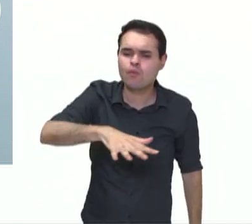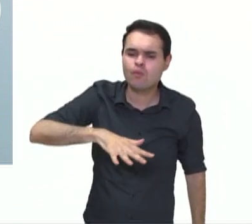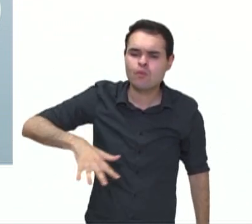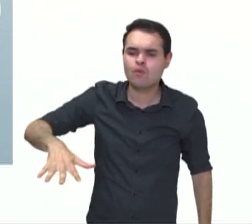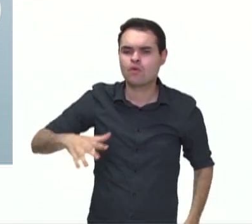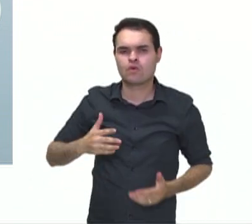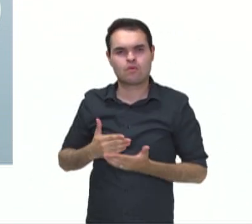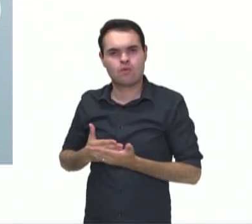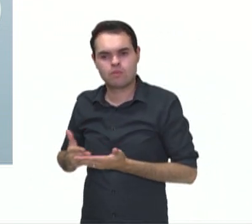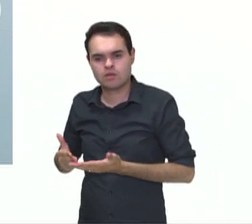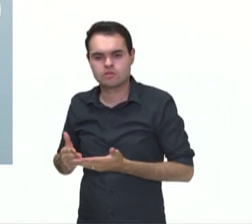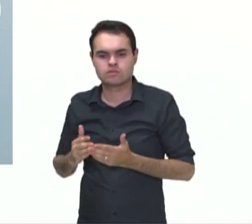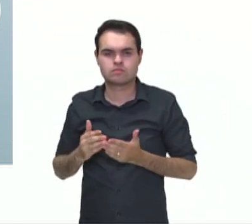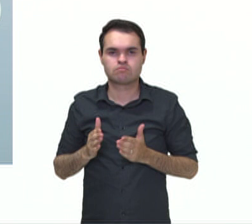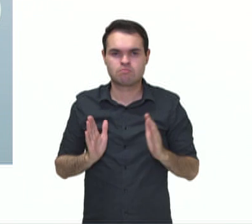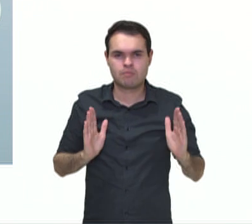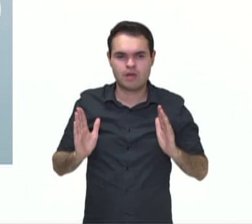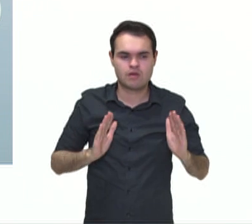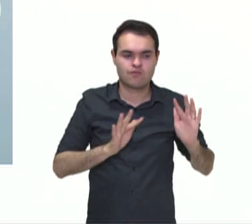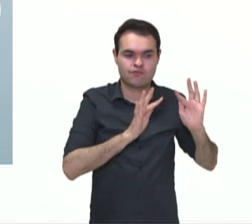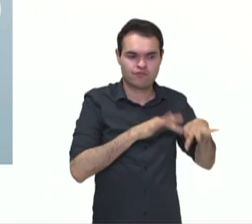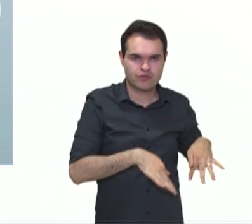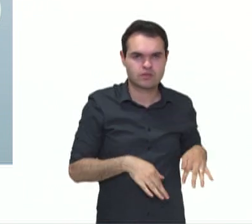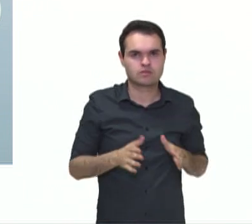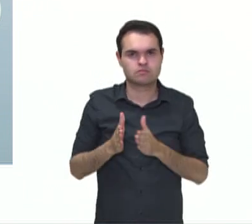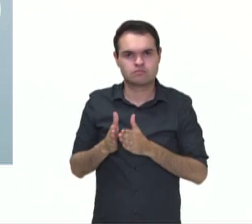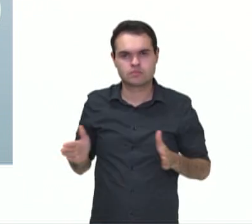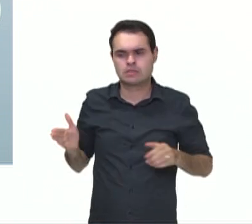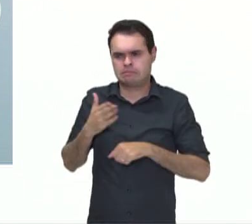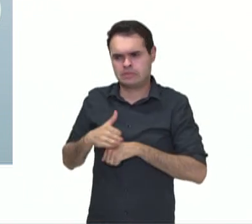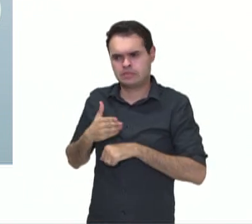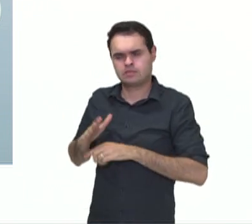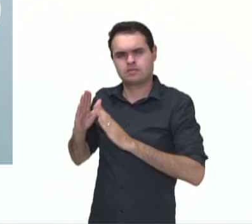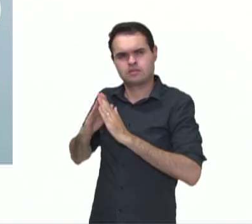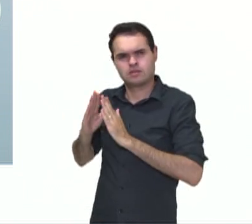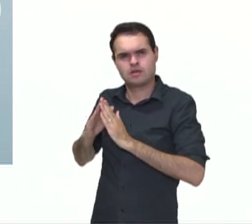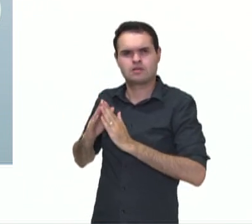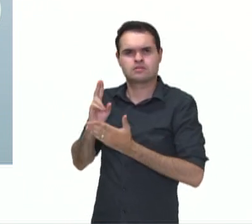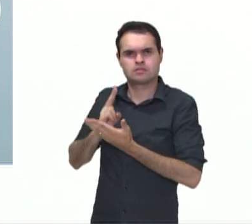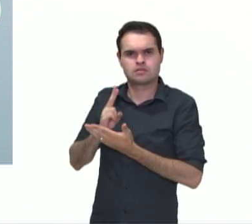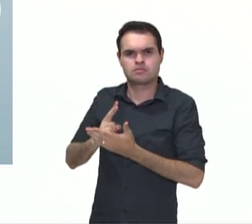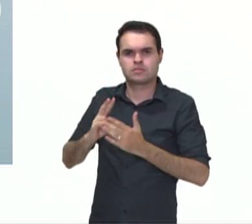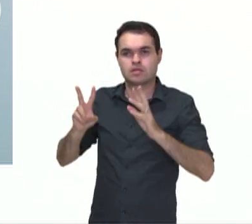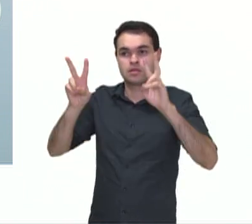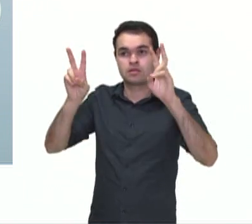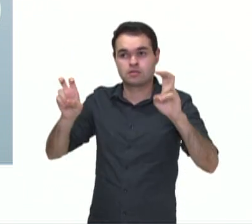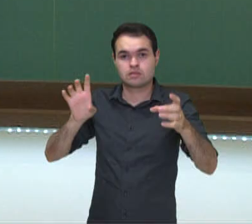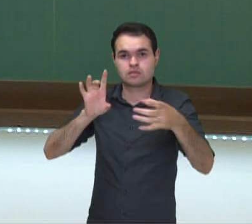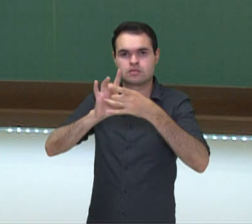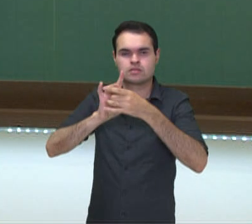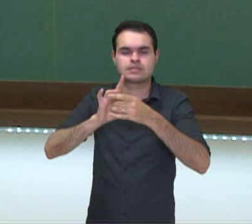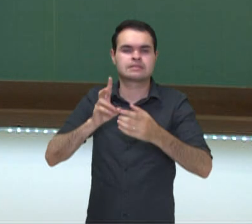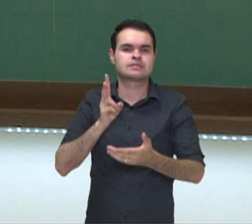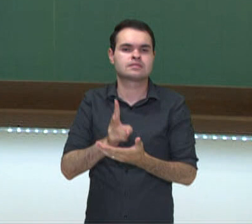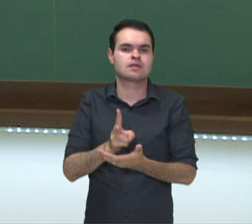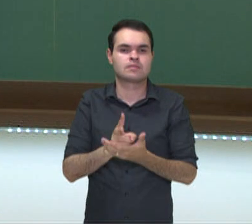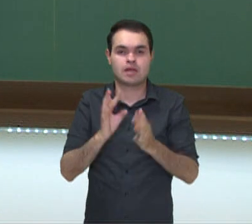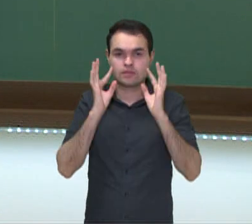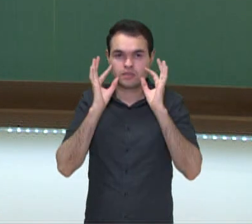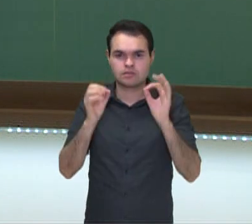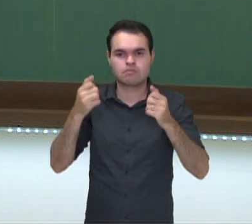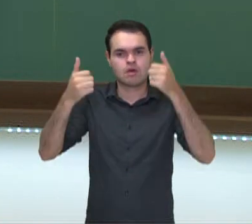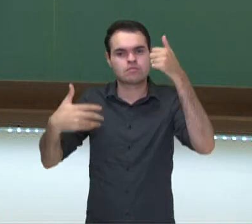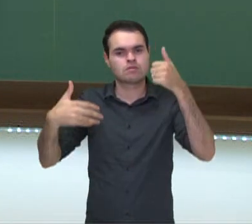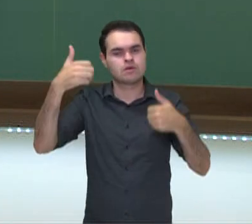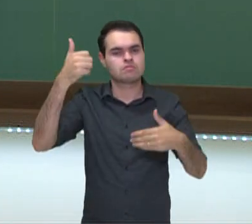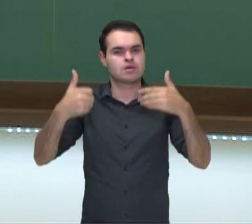um fim na sua fala, praticar em casa, dar atenção àquilo que se fala, são algumas dicas rápidas, né? Mas